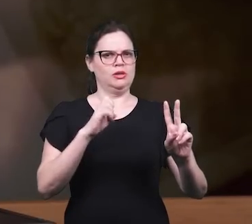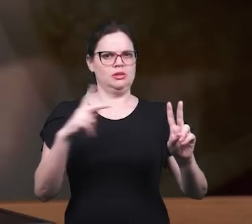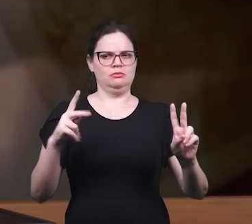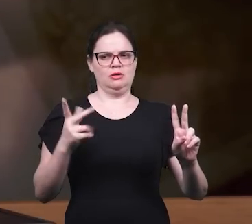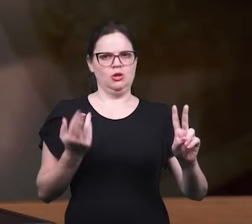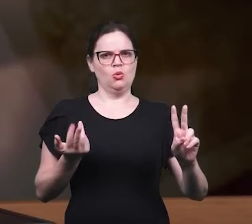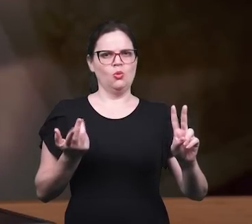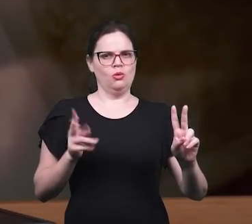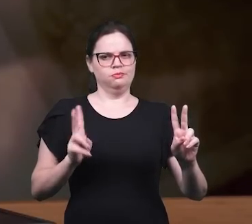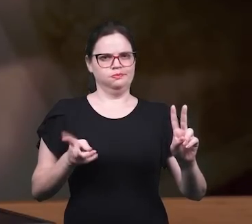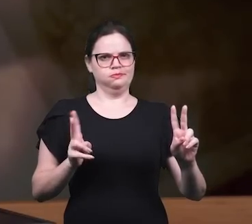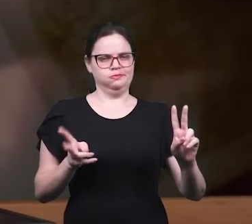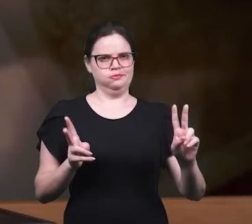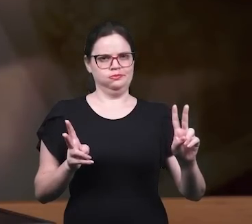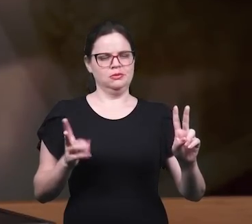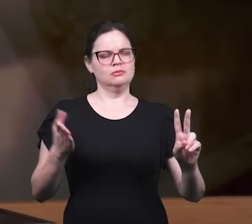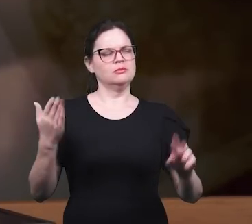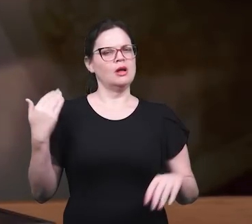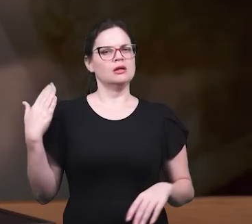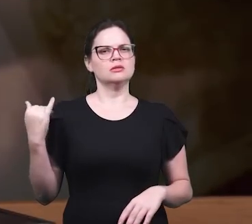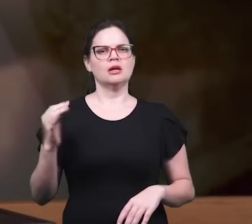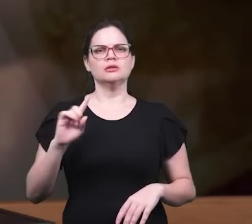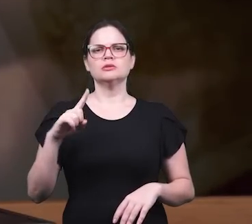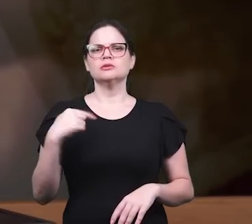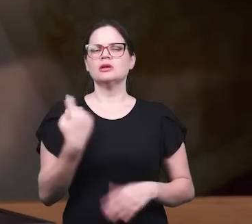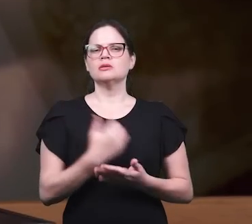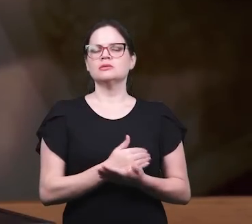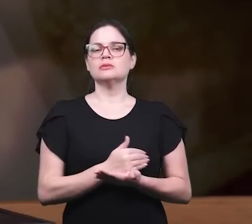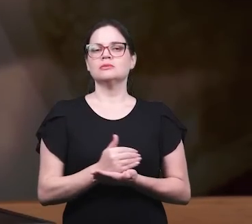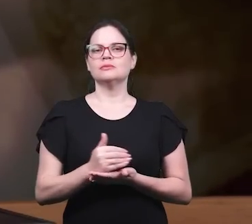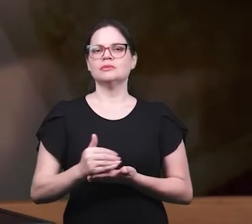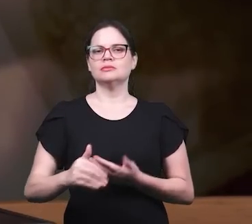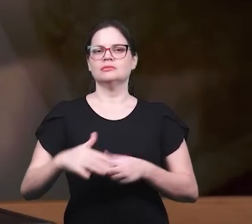mesmo assunto. No episódio passado, nós